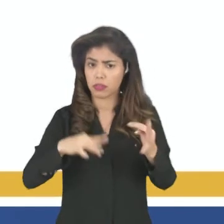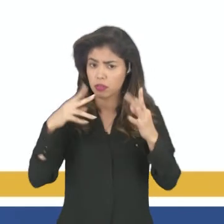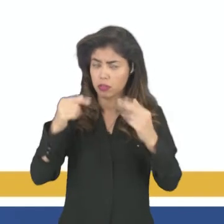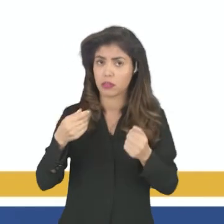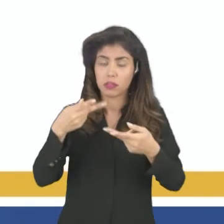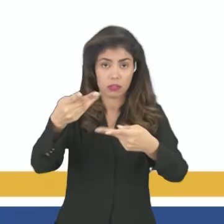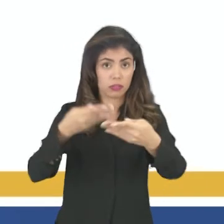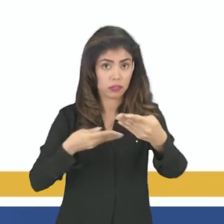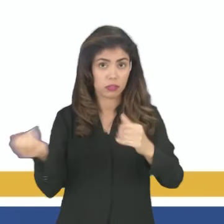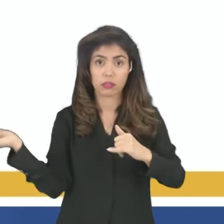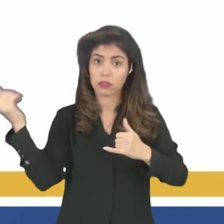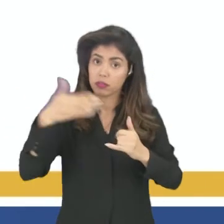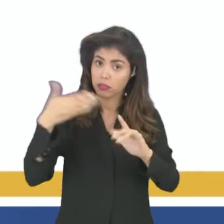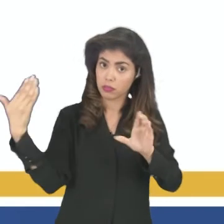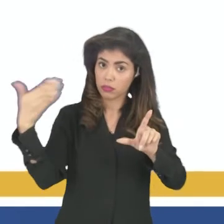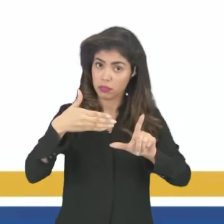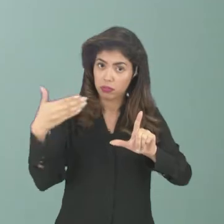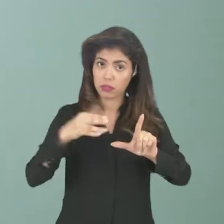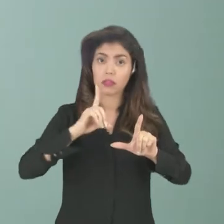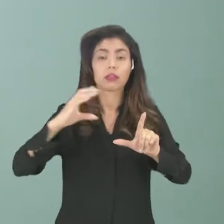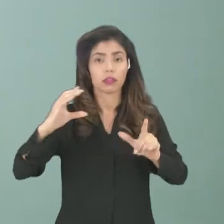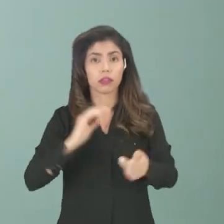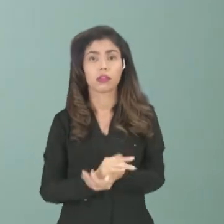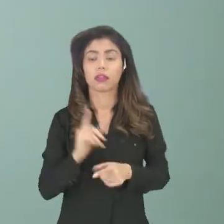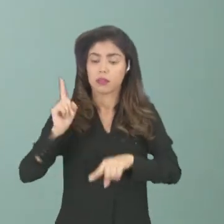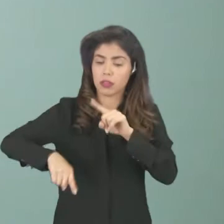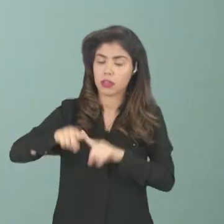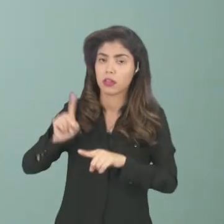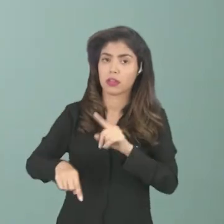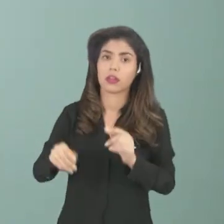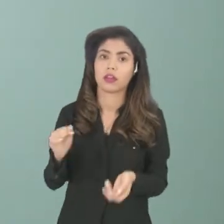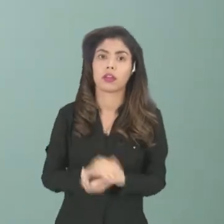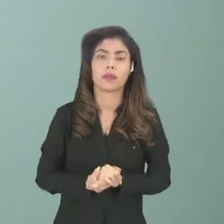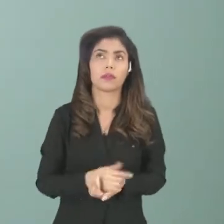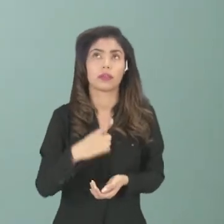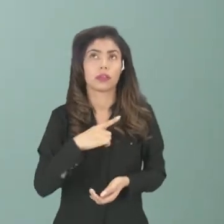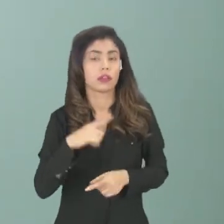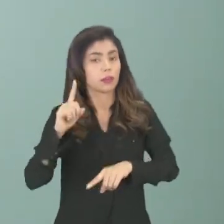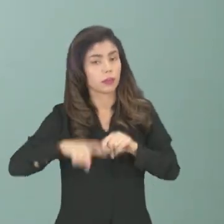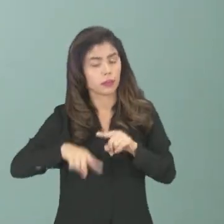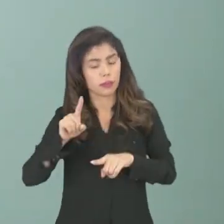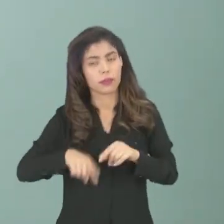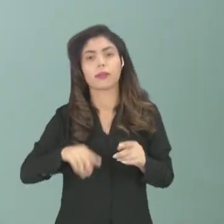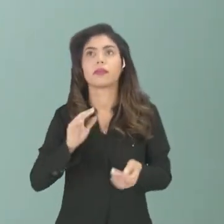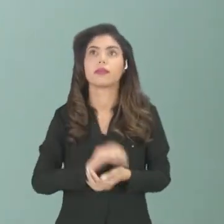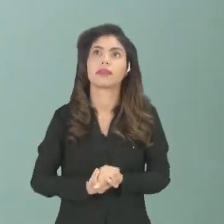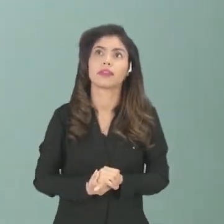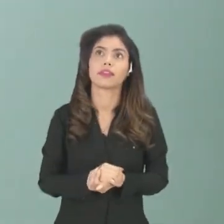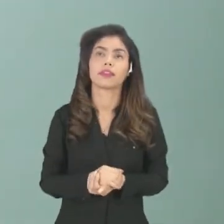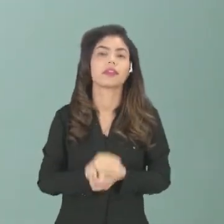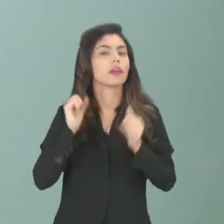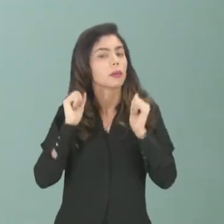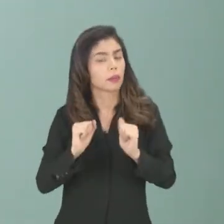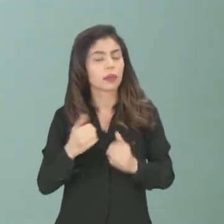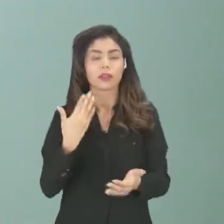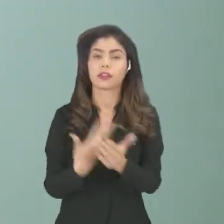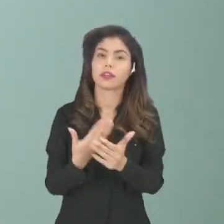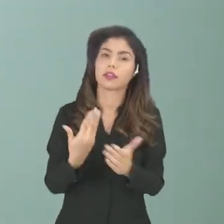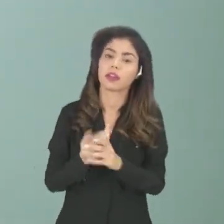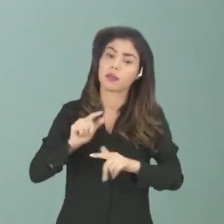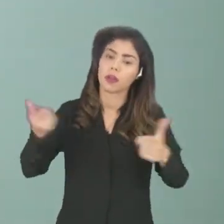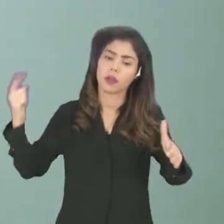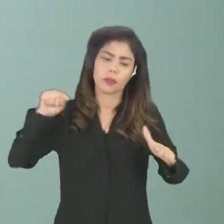eu convido você a acessar a nossa plataforma Eduque, onde você tem material, tem acesso a esse material e pode estudar com